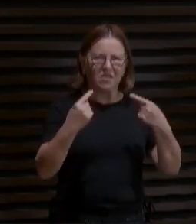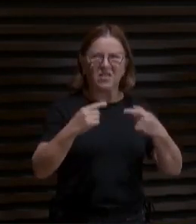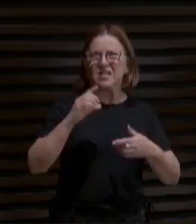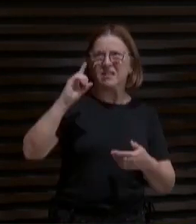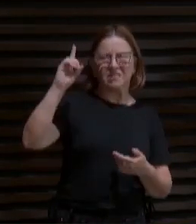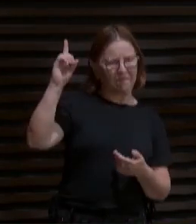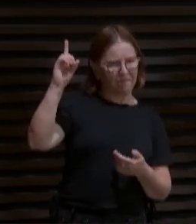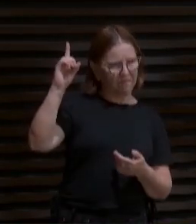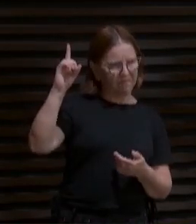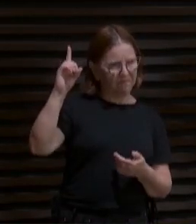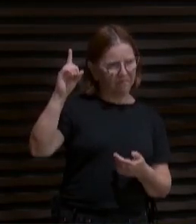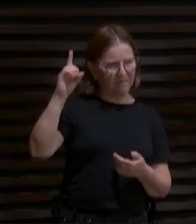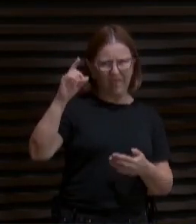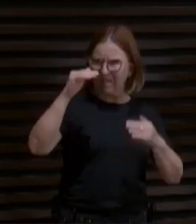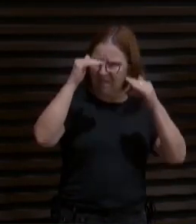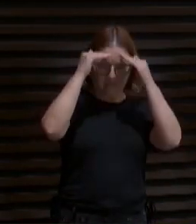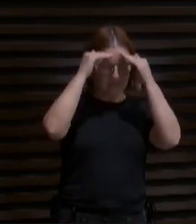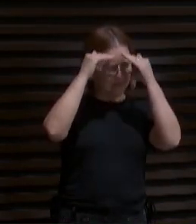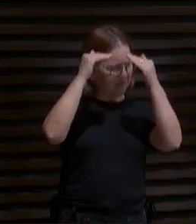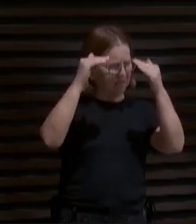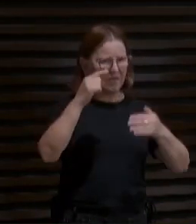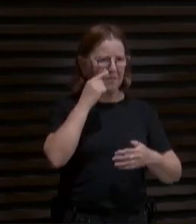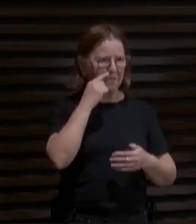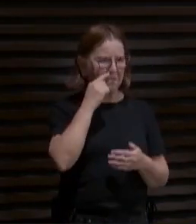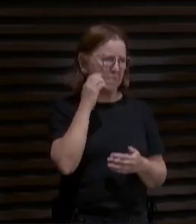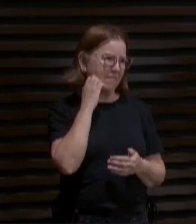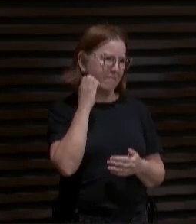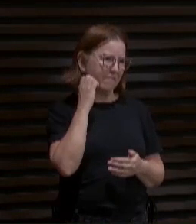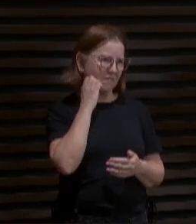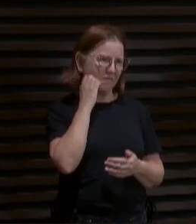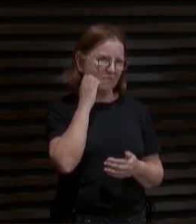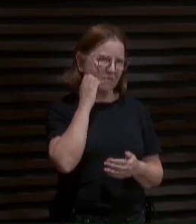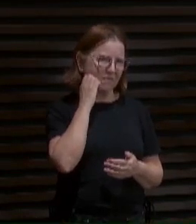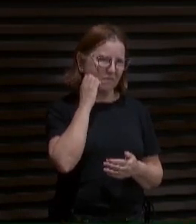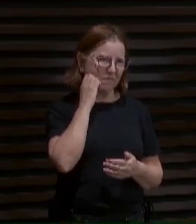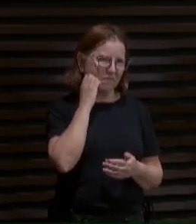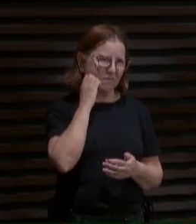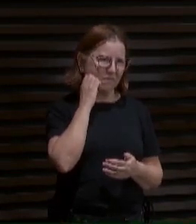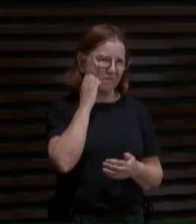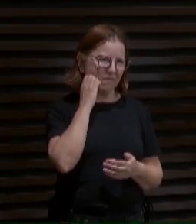blasfemadores, desobedientes aos pais,